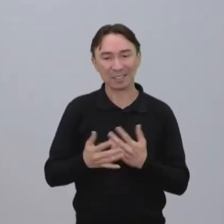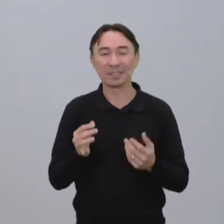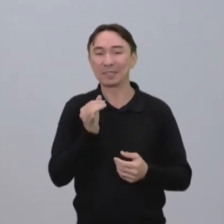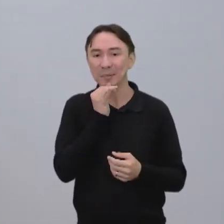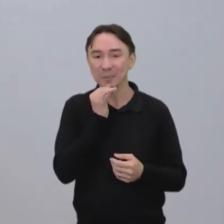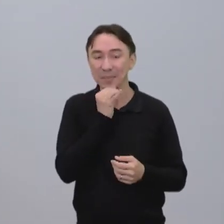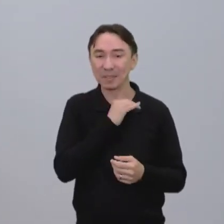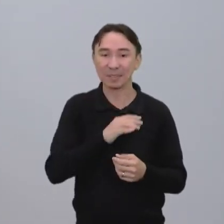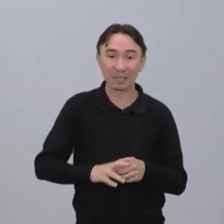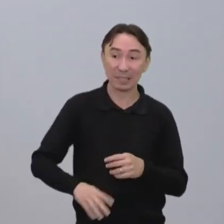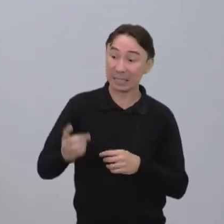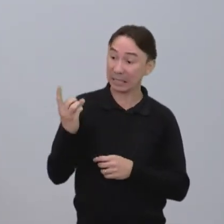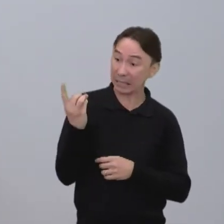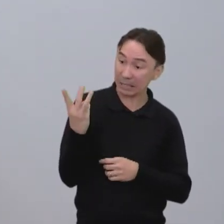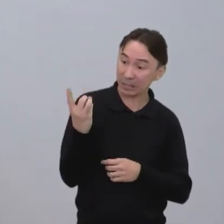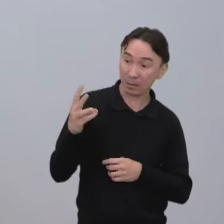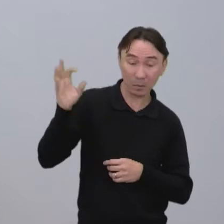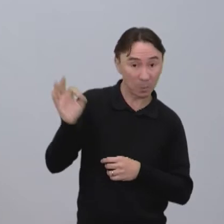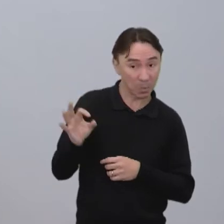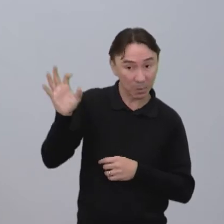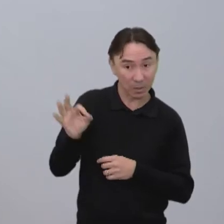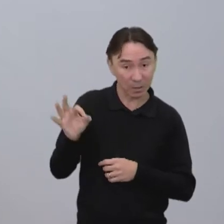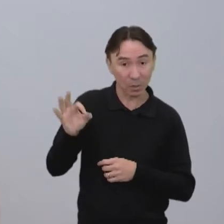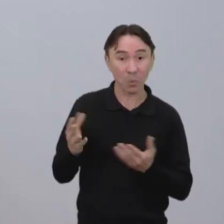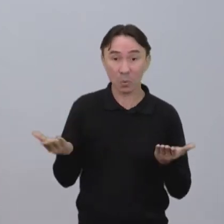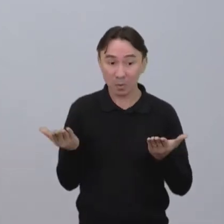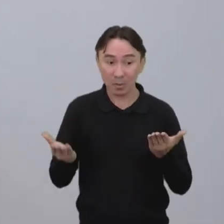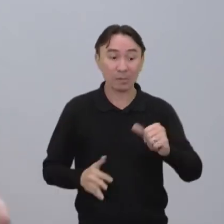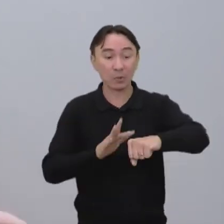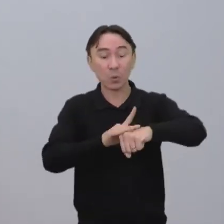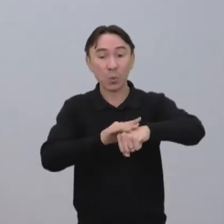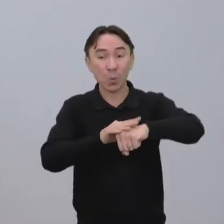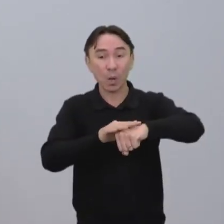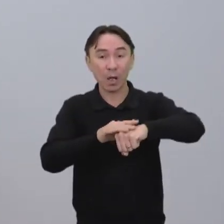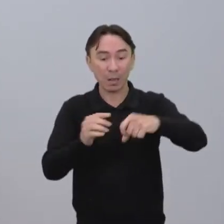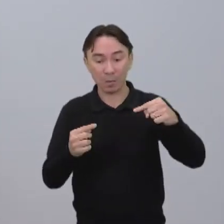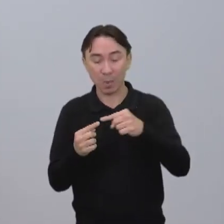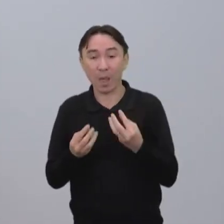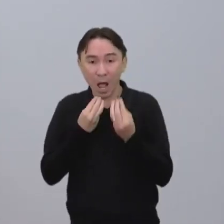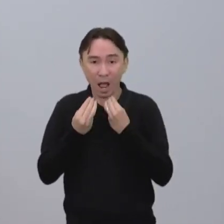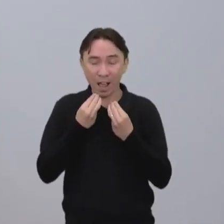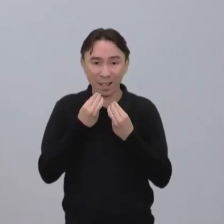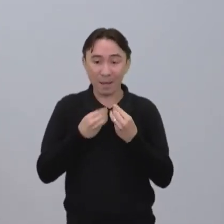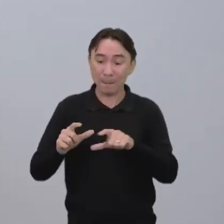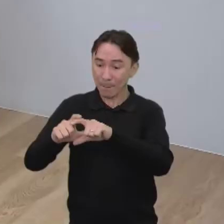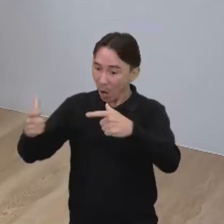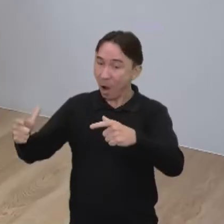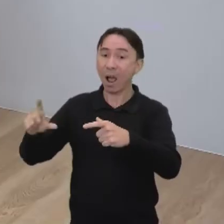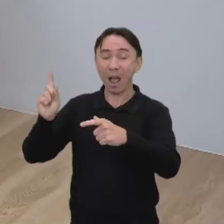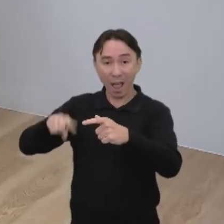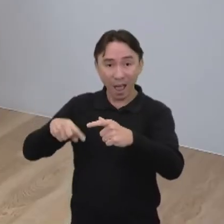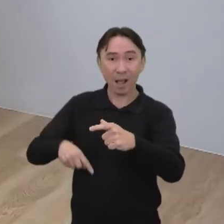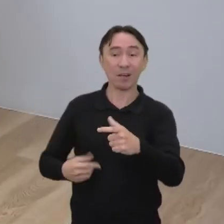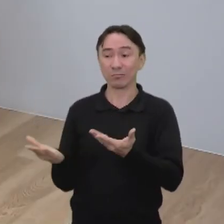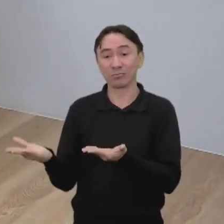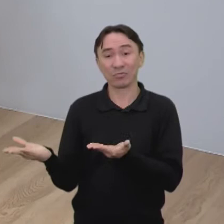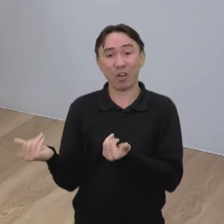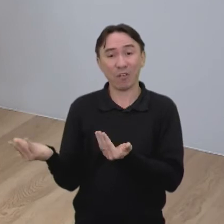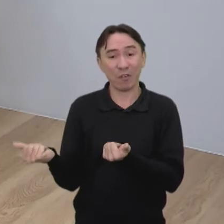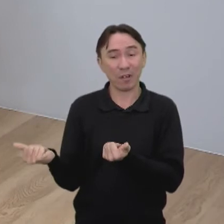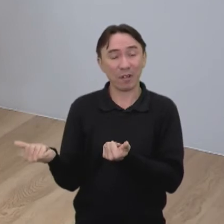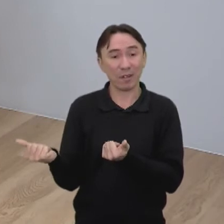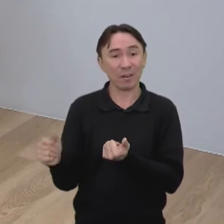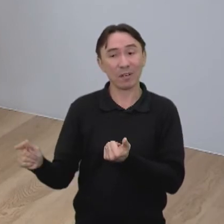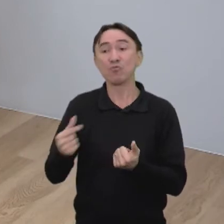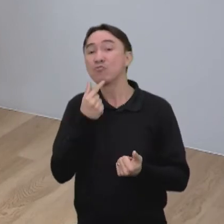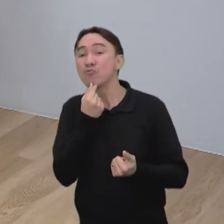da população brasileira que tem transtornos alimentares, a maior parte seja de jovens. Porque os jovens e as jovens são